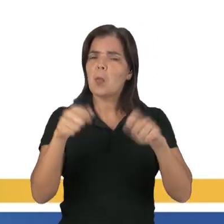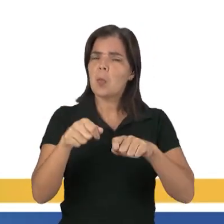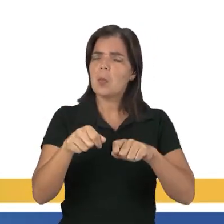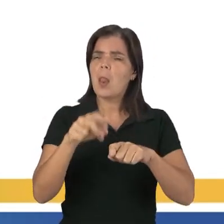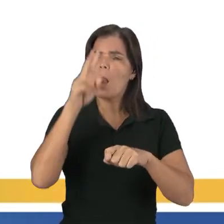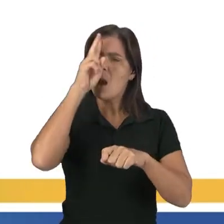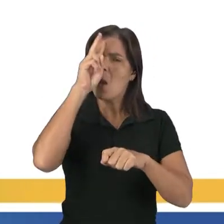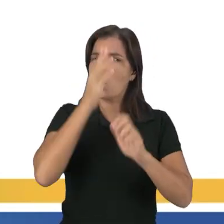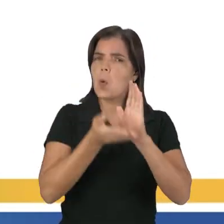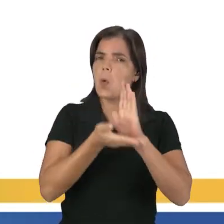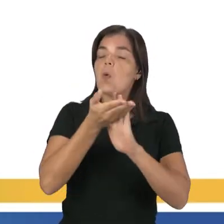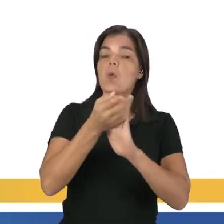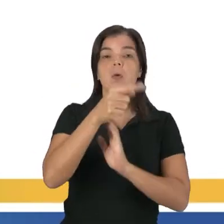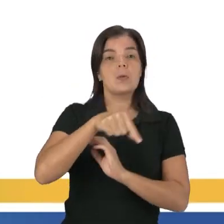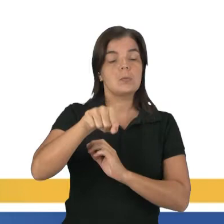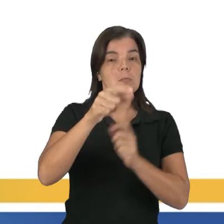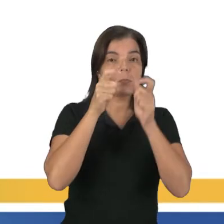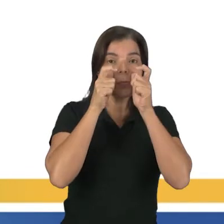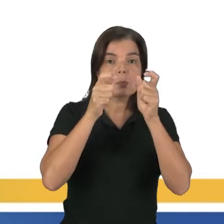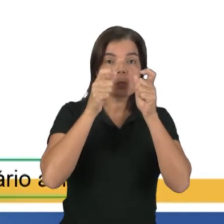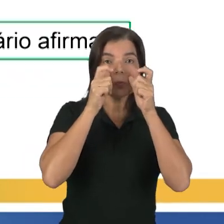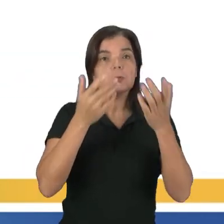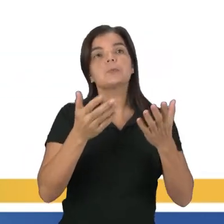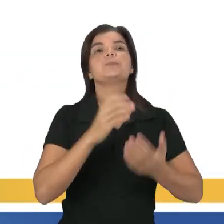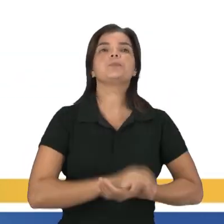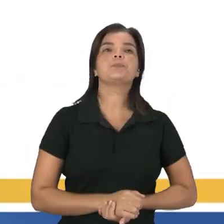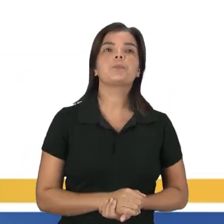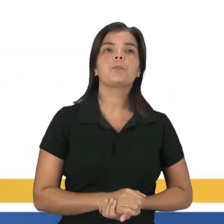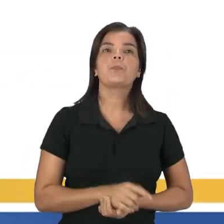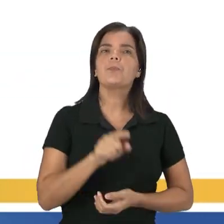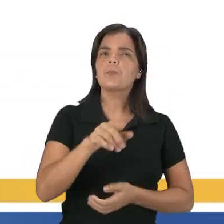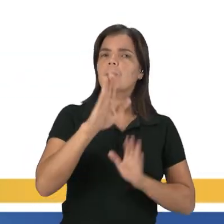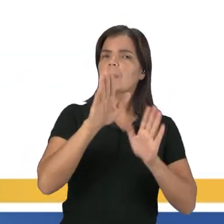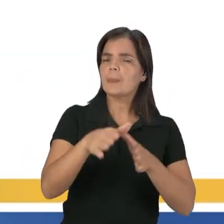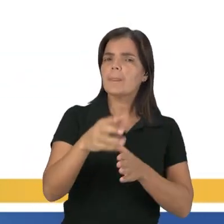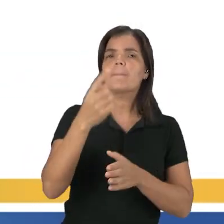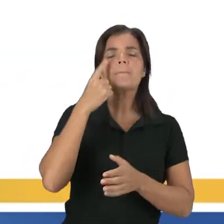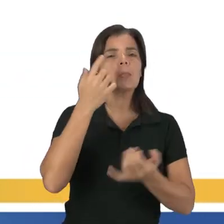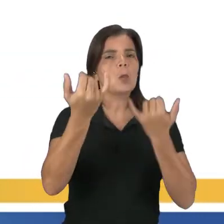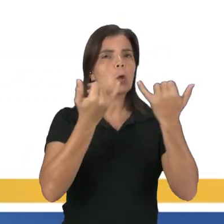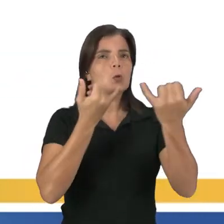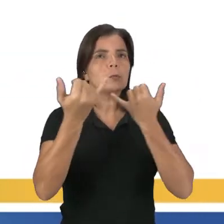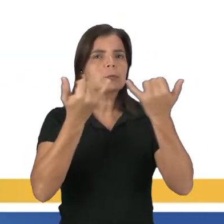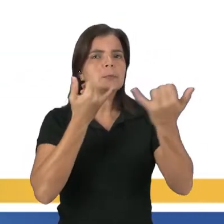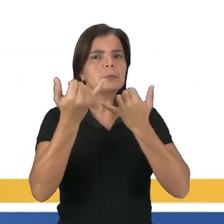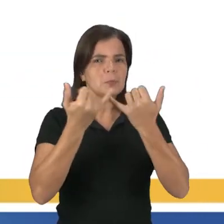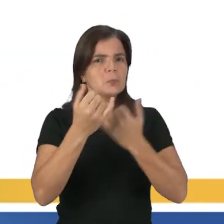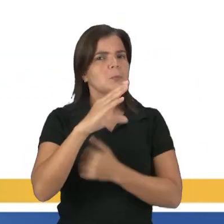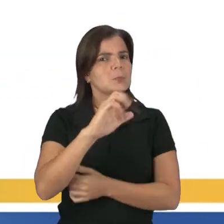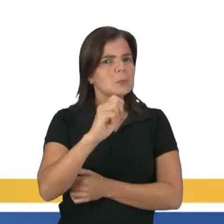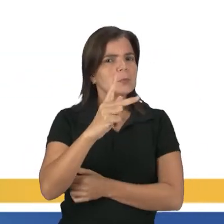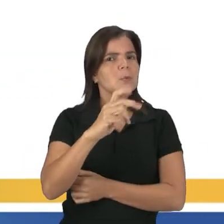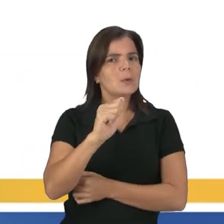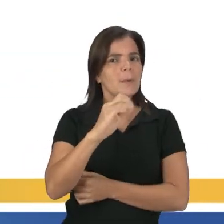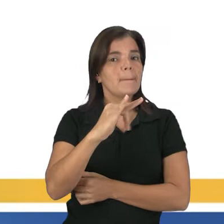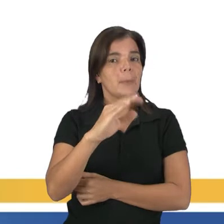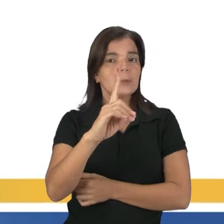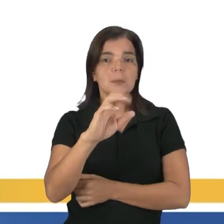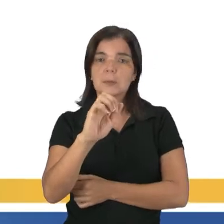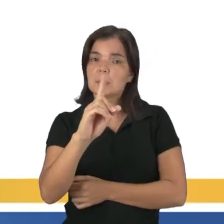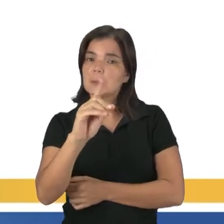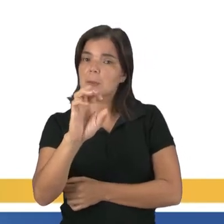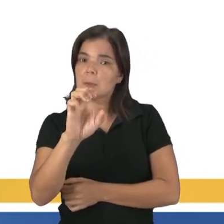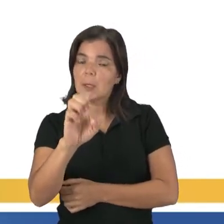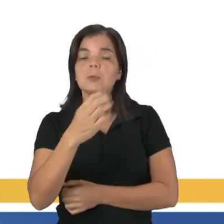gente vai ver específico, então quero que você preste bastante atenção. Olha, capacidade, né? Você já ouviu falar em alguns tipos,